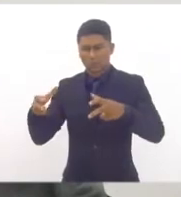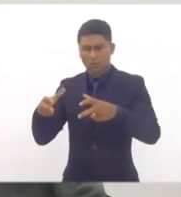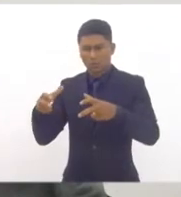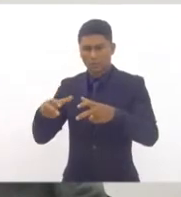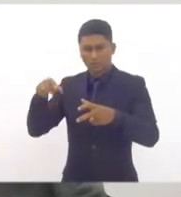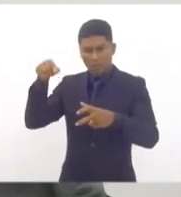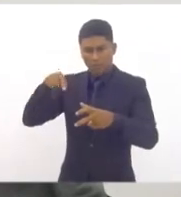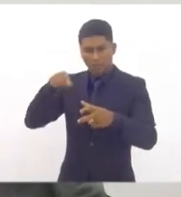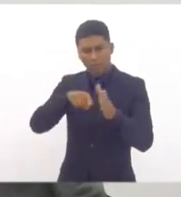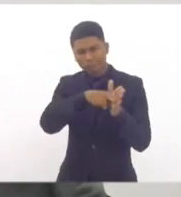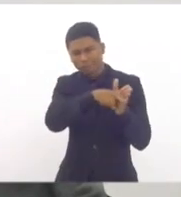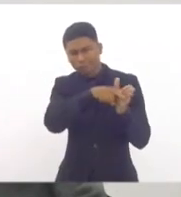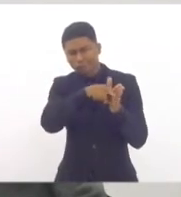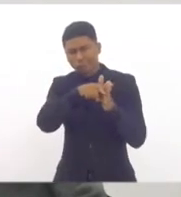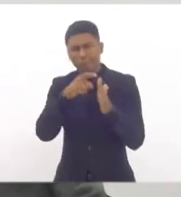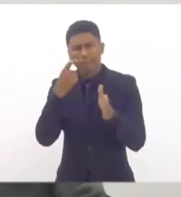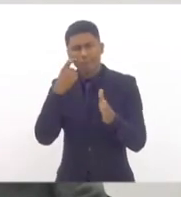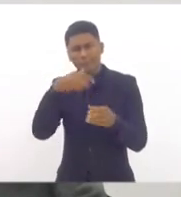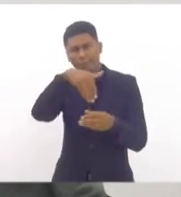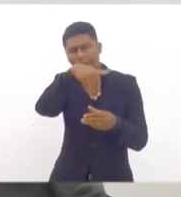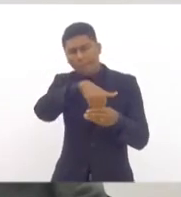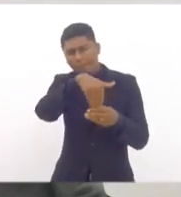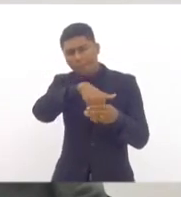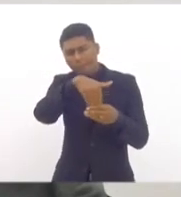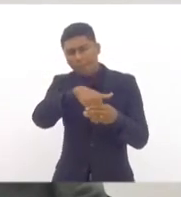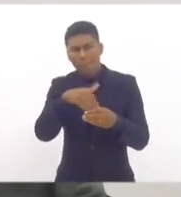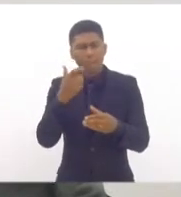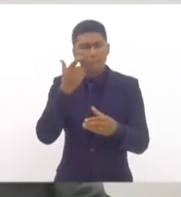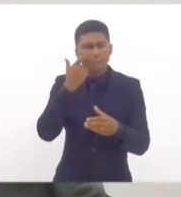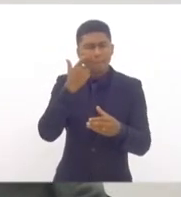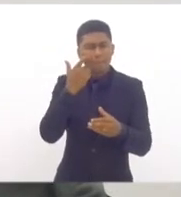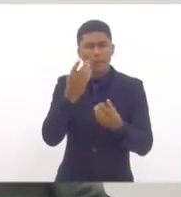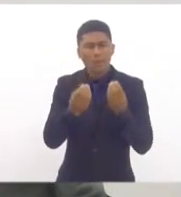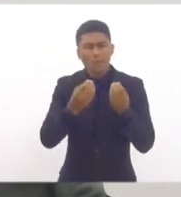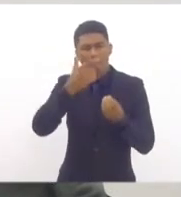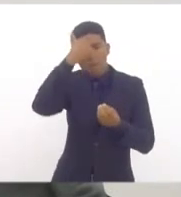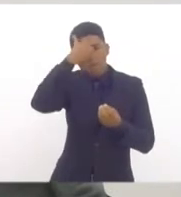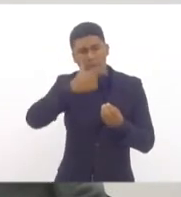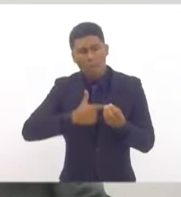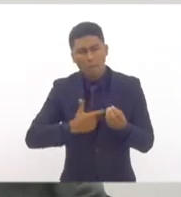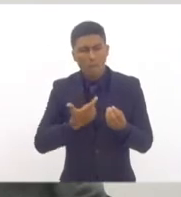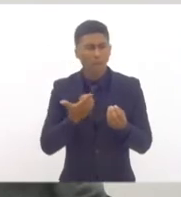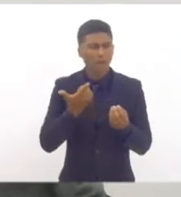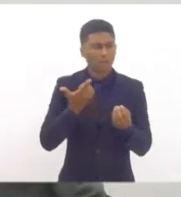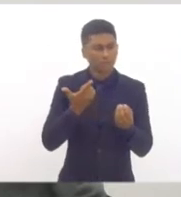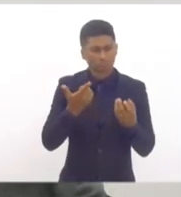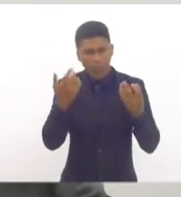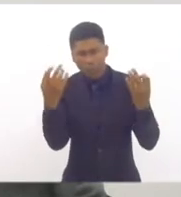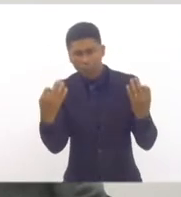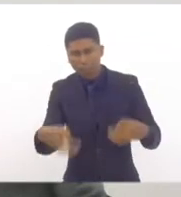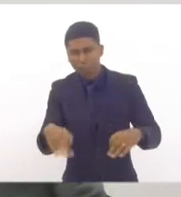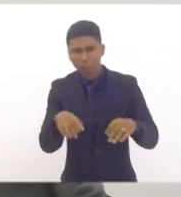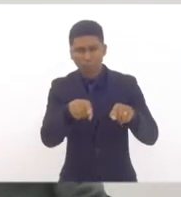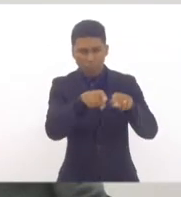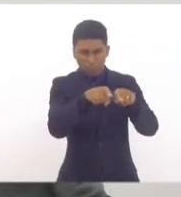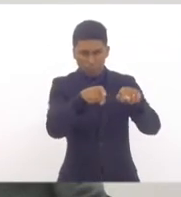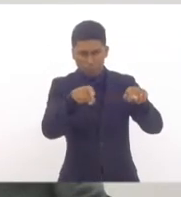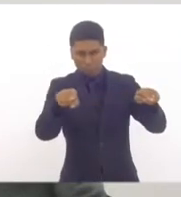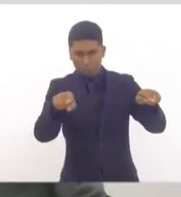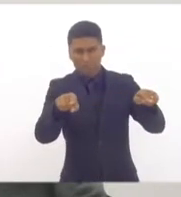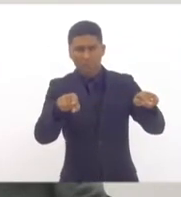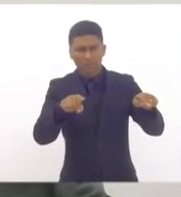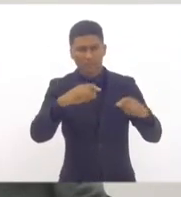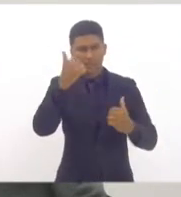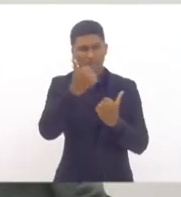processo seletivo para a verificação da questão de fenótipo para os candidatos habilitados à reserva de vagas.